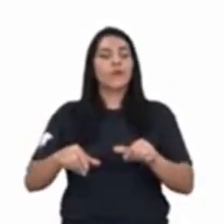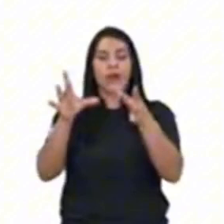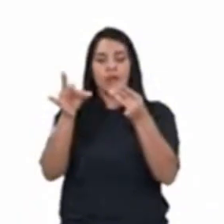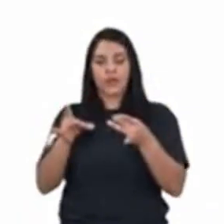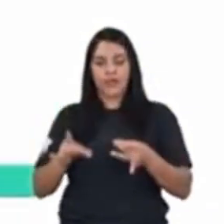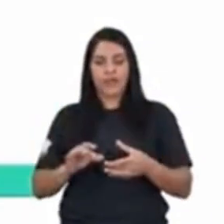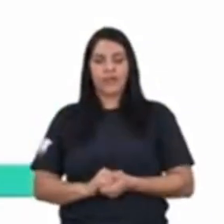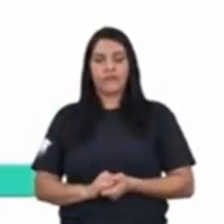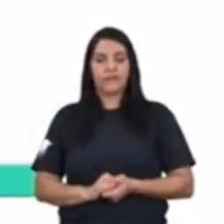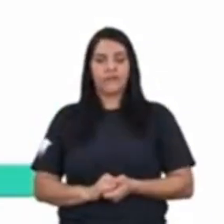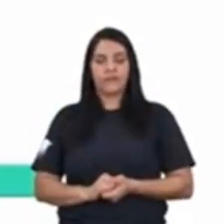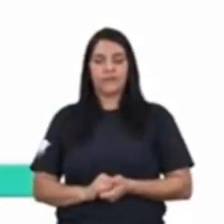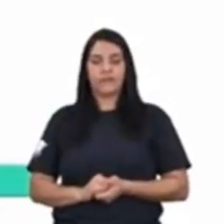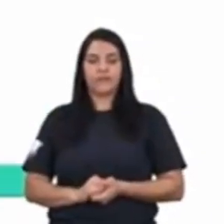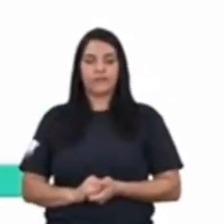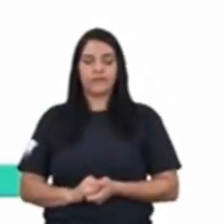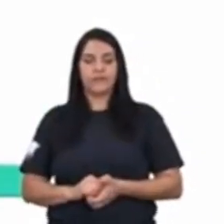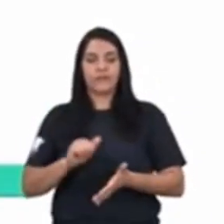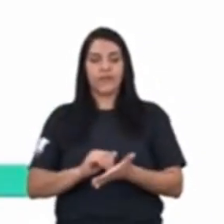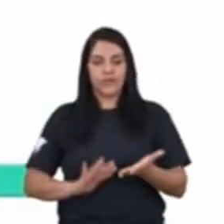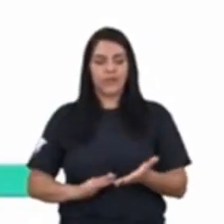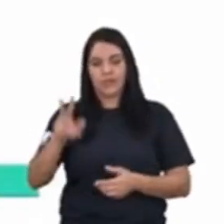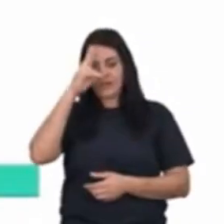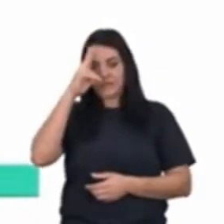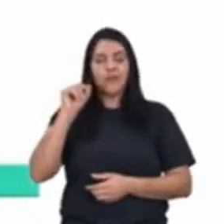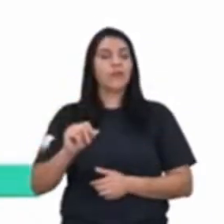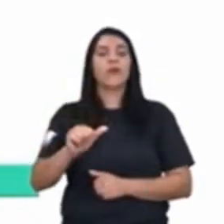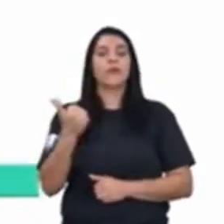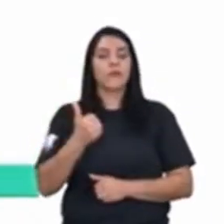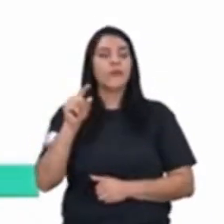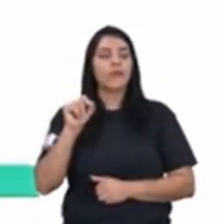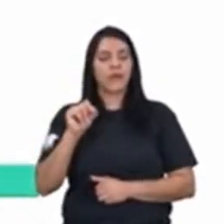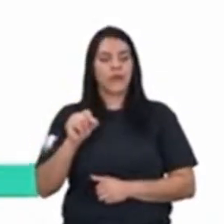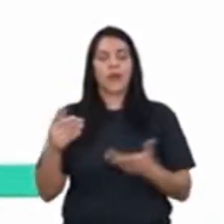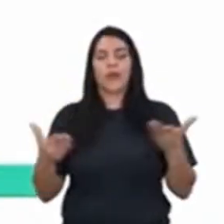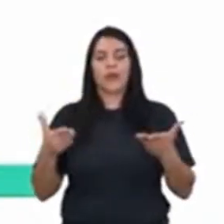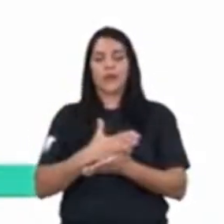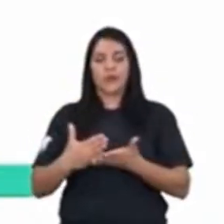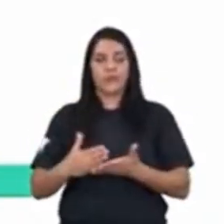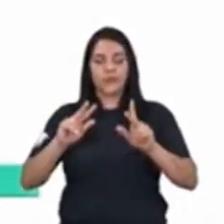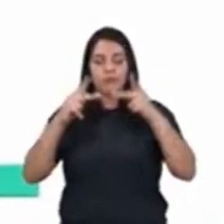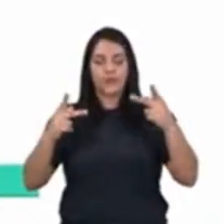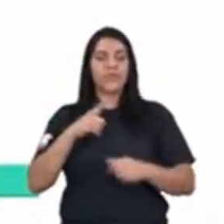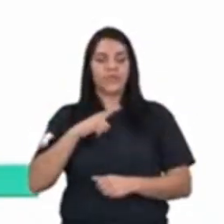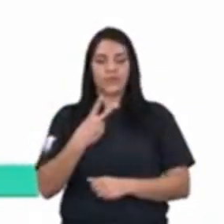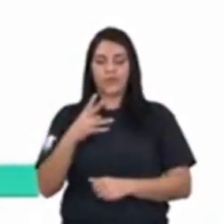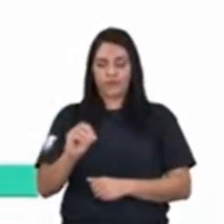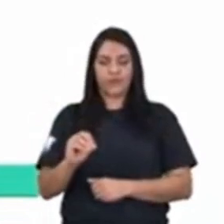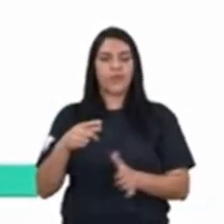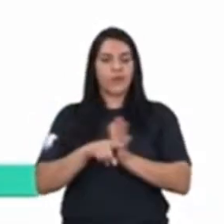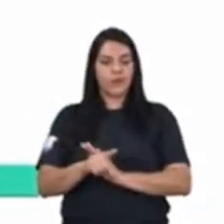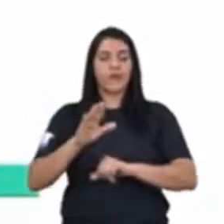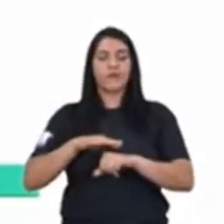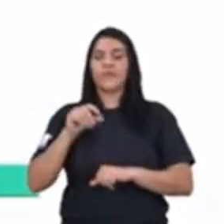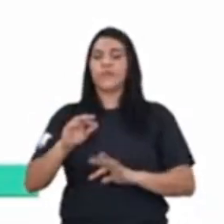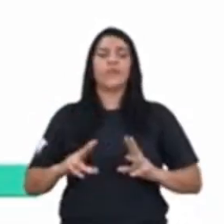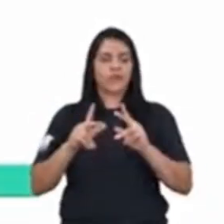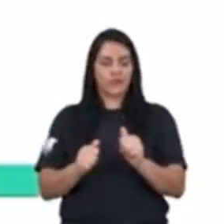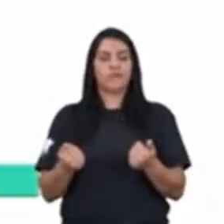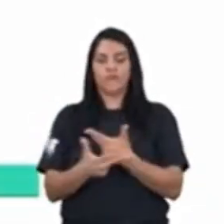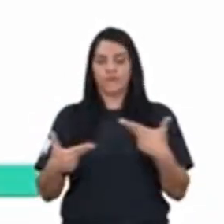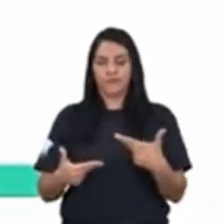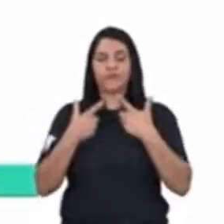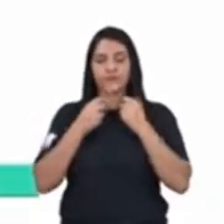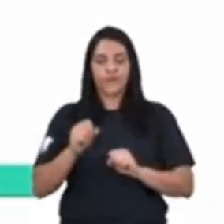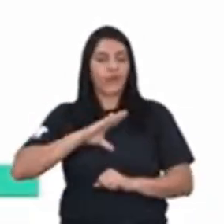detalhe. A atividade de retomada, que é essa primeira, que já é agora logo no comecinho do bimestre, ela tem 20 questões e ela vai abordar estes componentes aí: